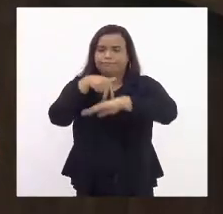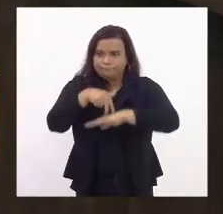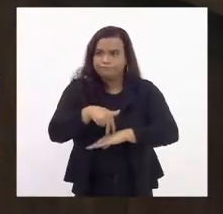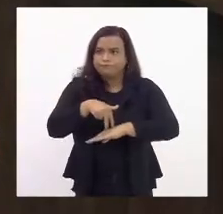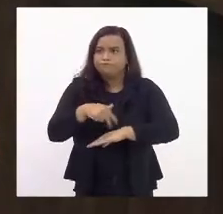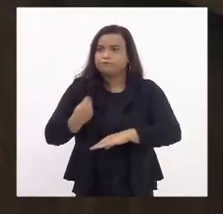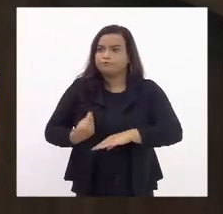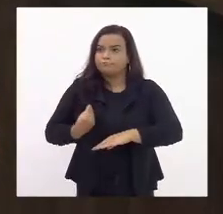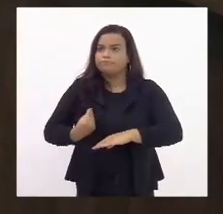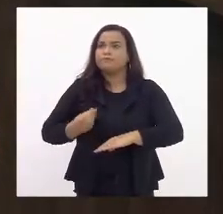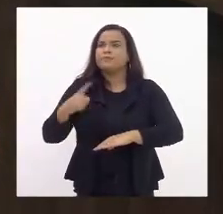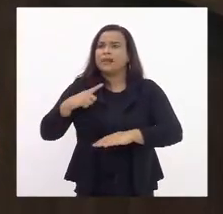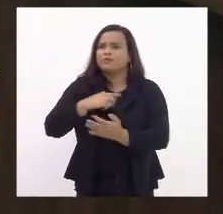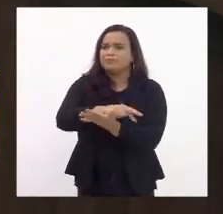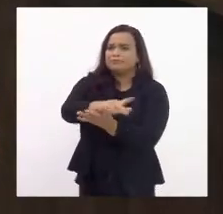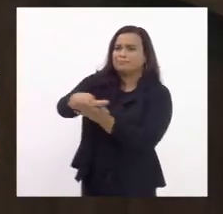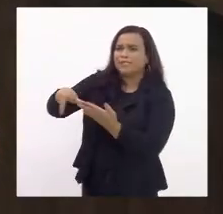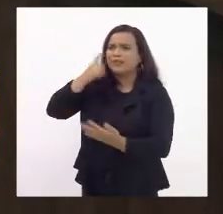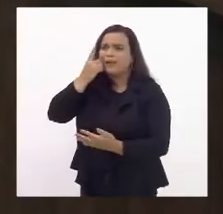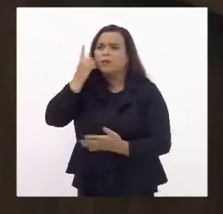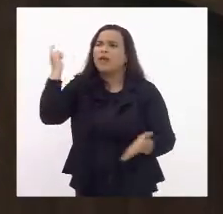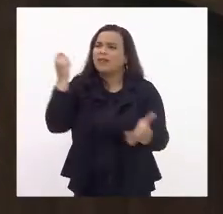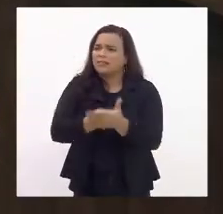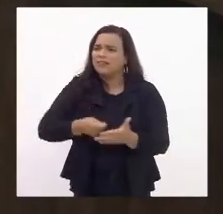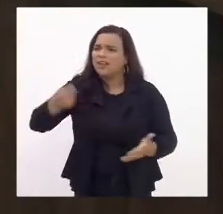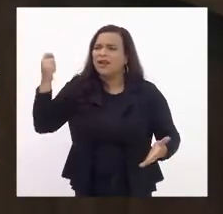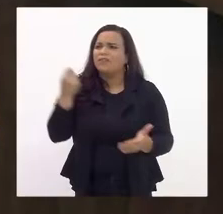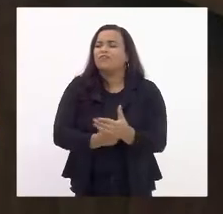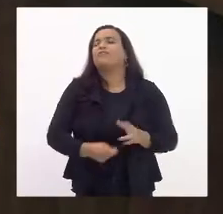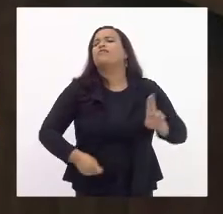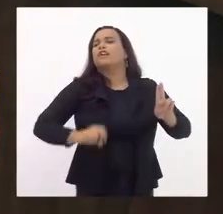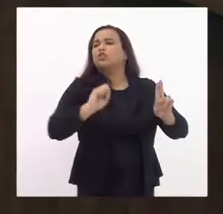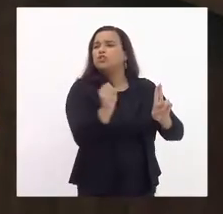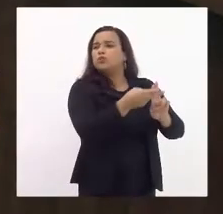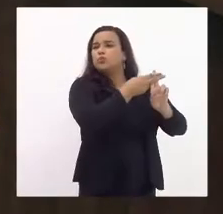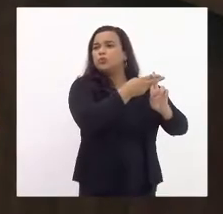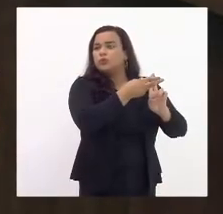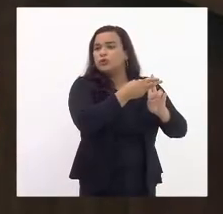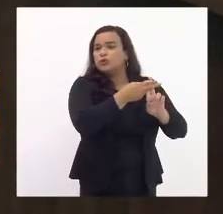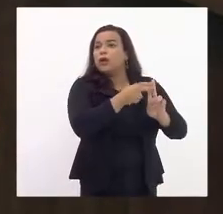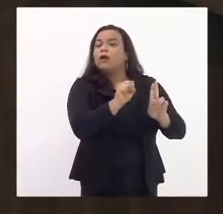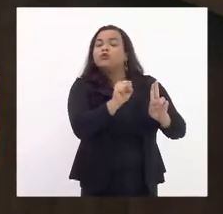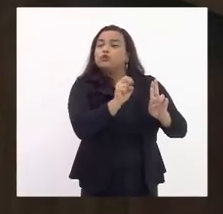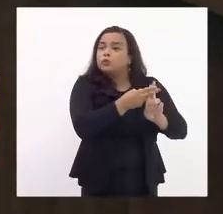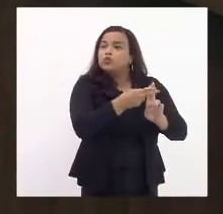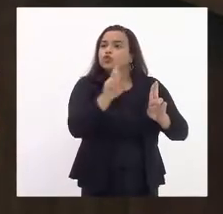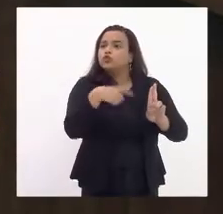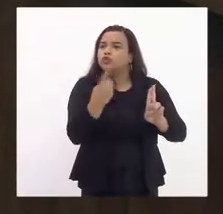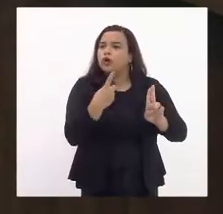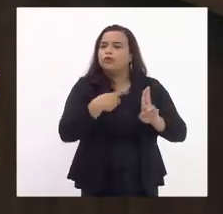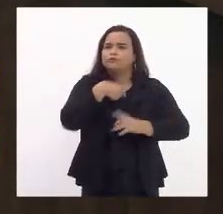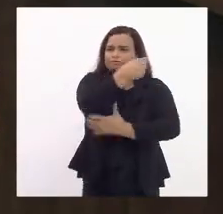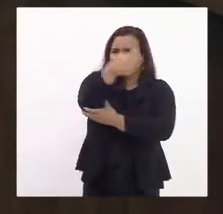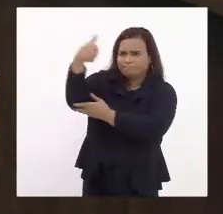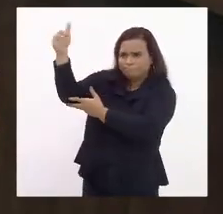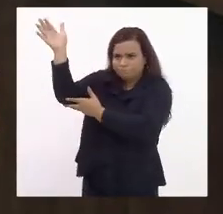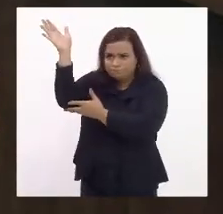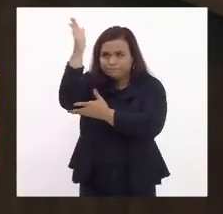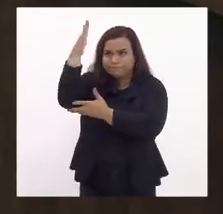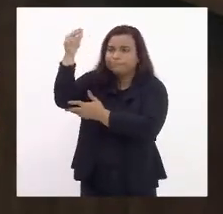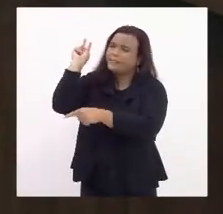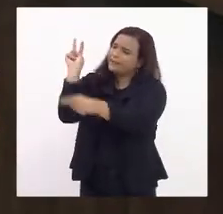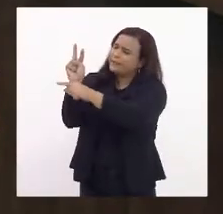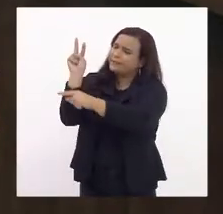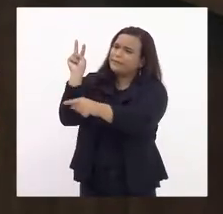muitos os deputados que defendem o SUS, nós vamos levantar essa bandeira e não